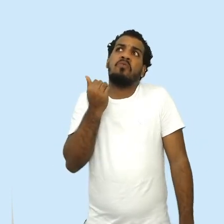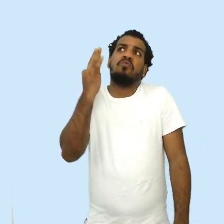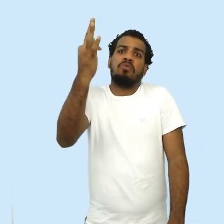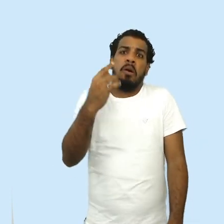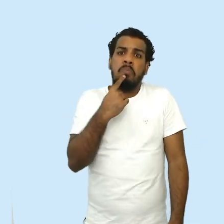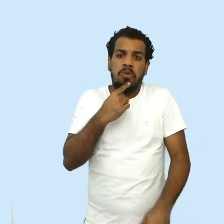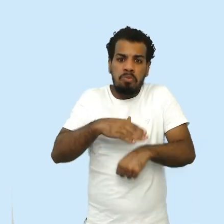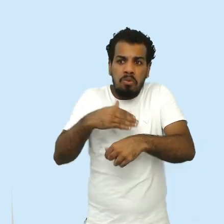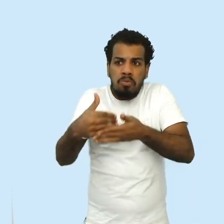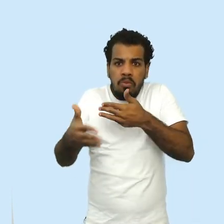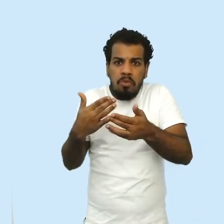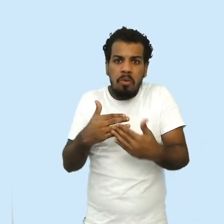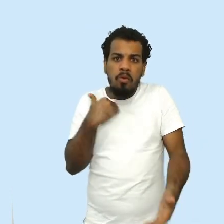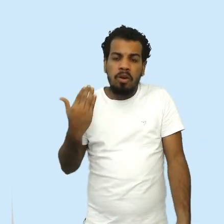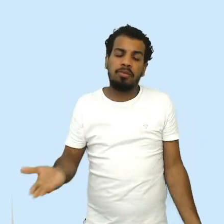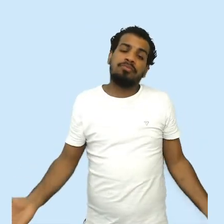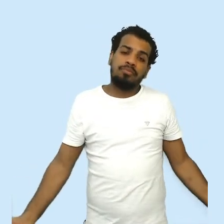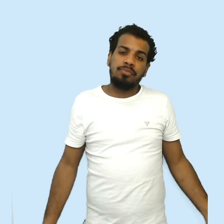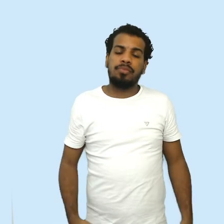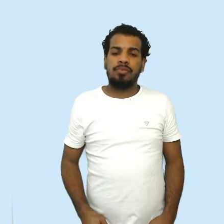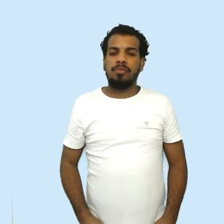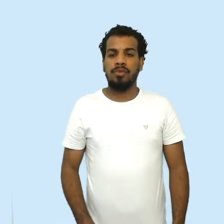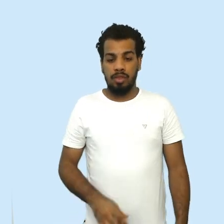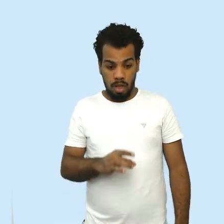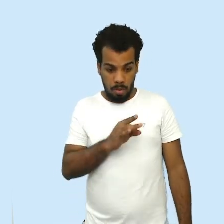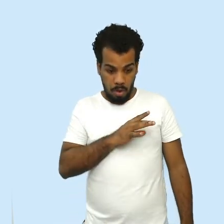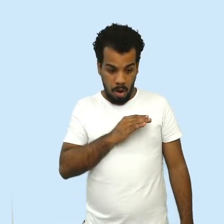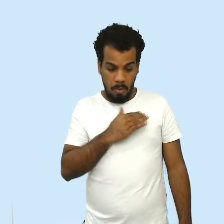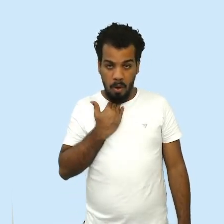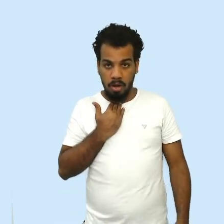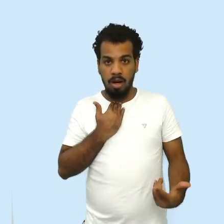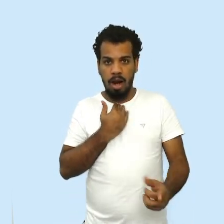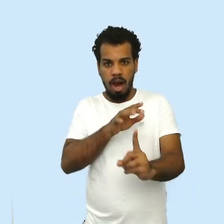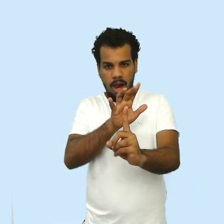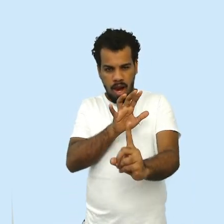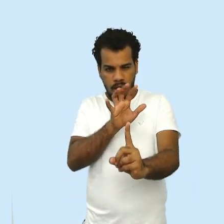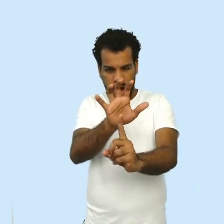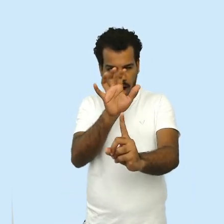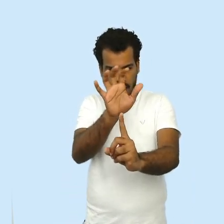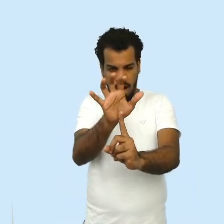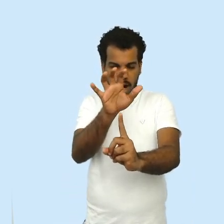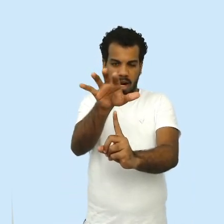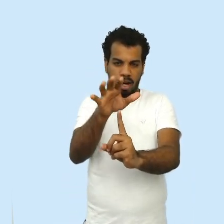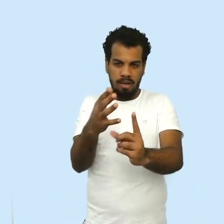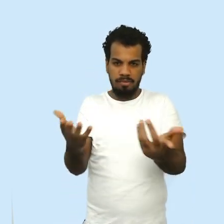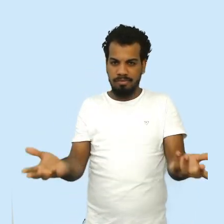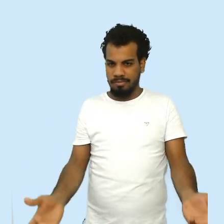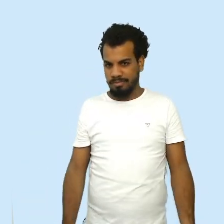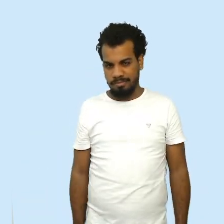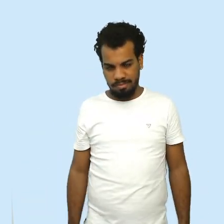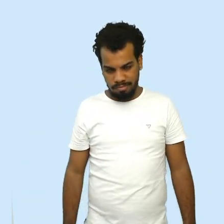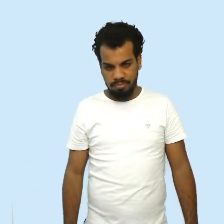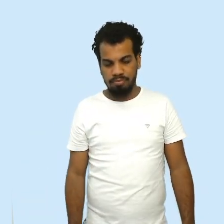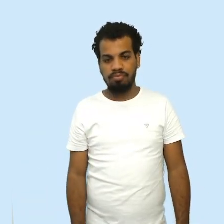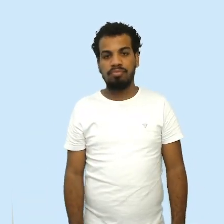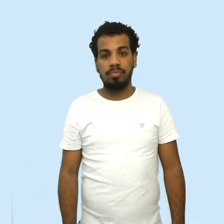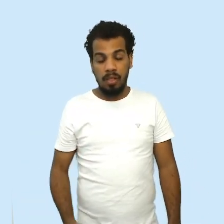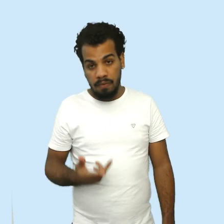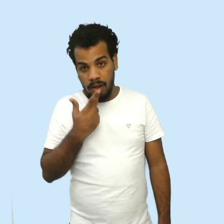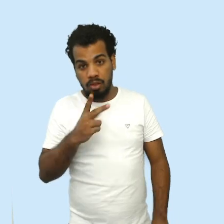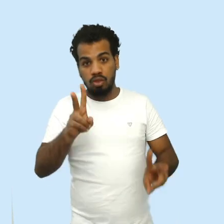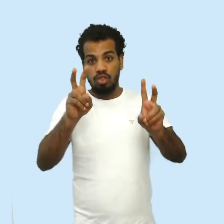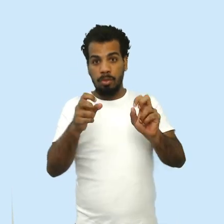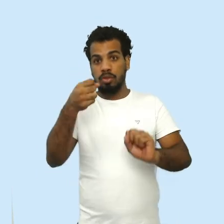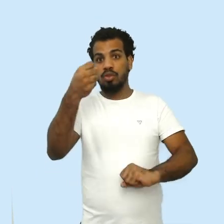morrer a qualquer momento? Então, o medo da morte faz com que a gente consuma ainda mais. Então, a gente precisa falar mais sobre